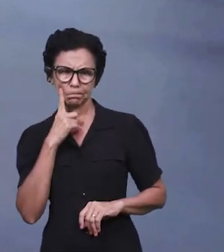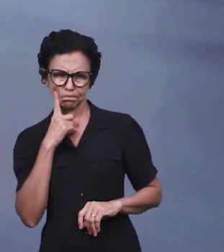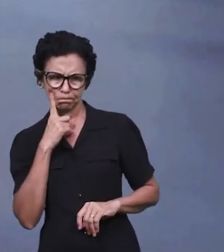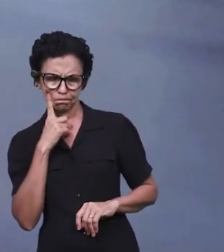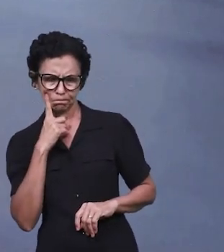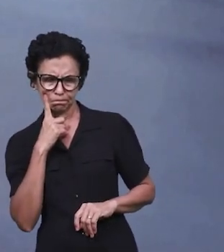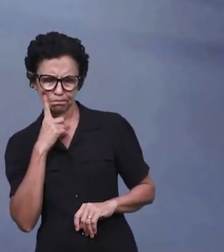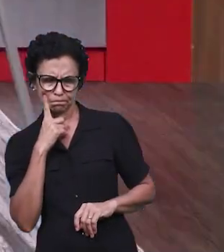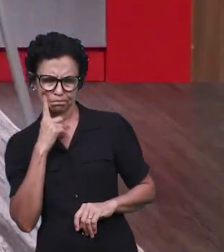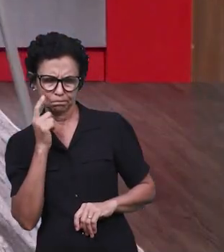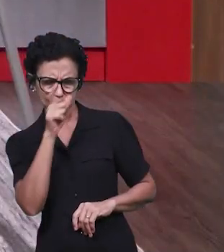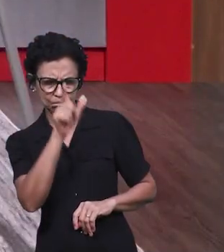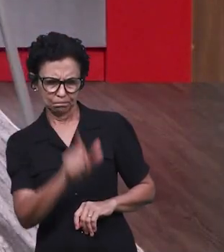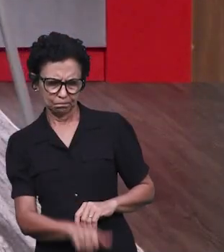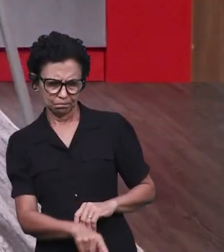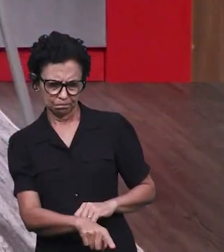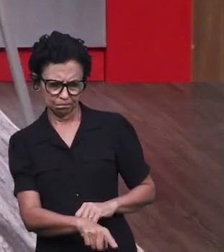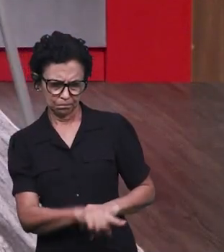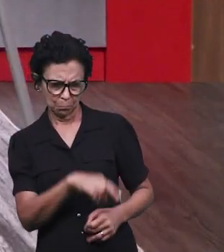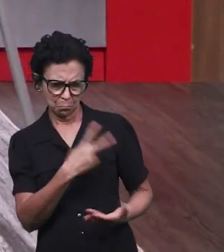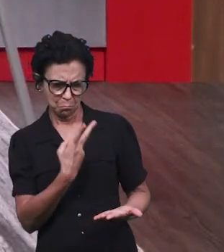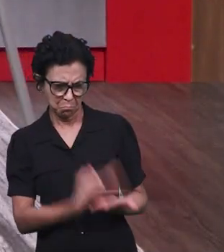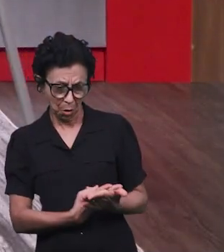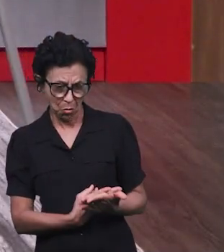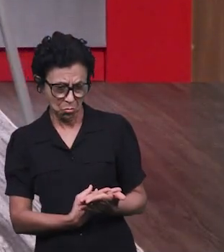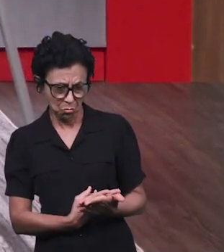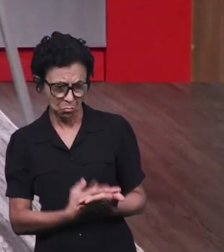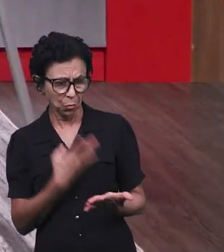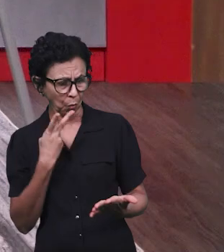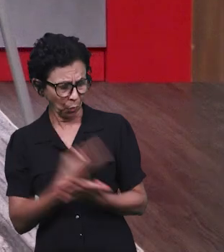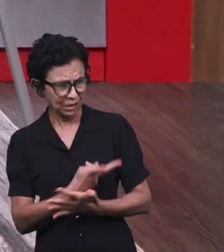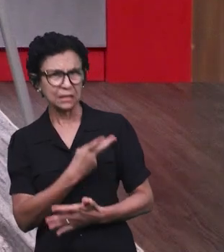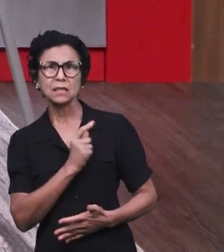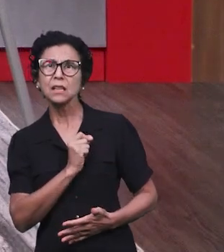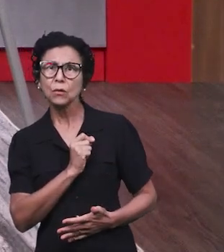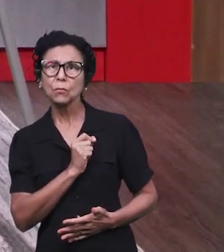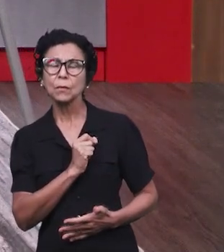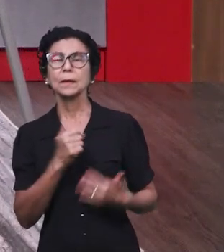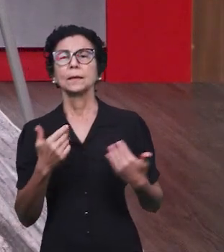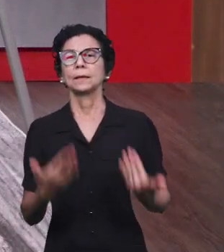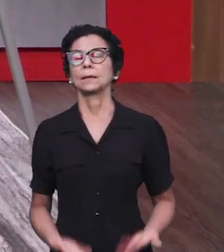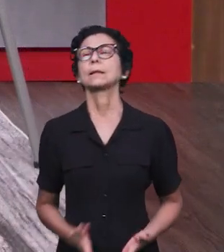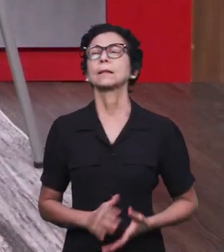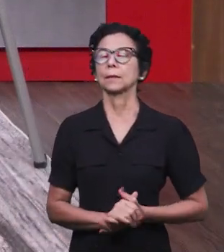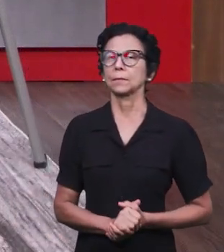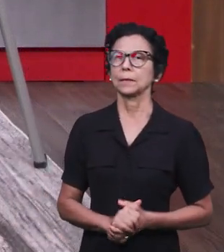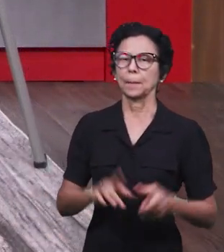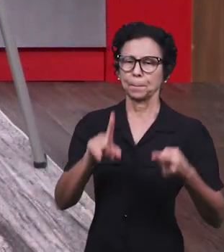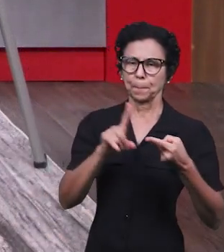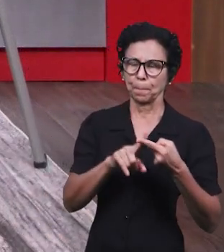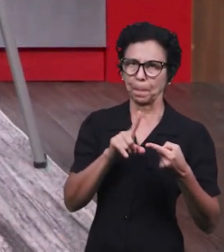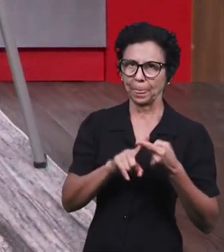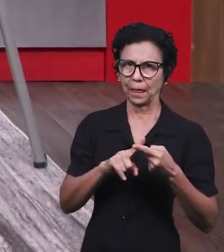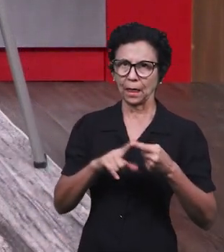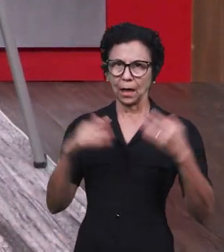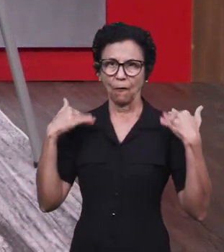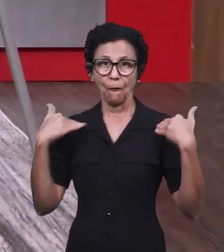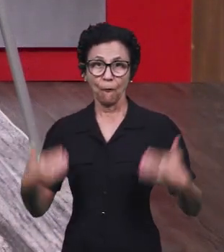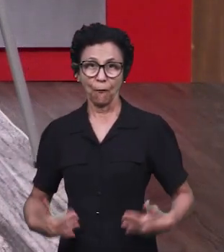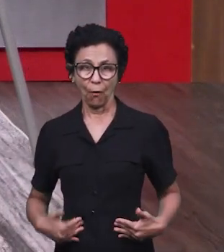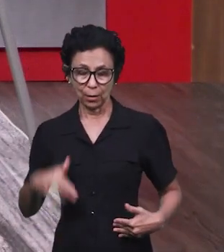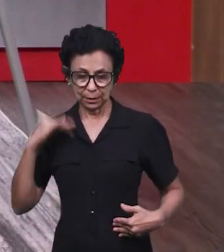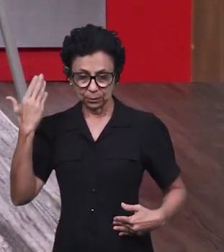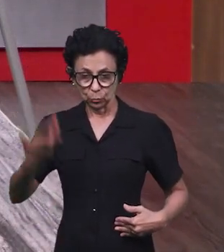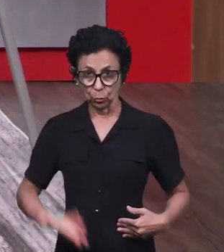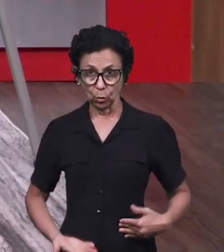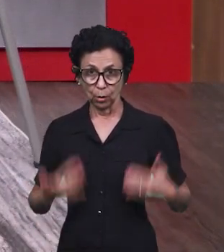Então, dessa forma, nós falamos assim, resumindo, você liga para o bombeiro quando é trauma e liga para o SAMU